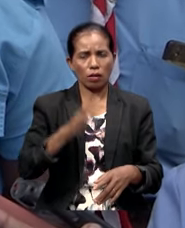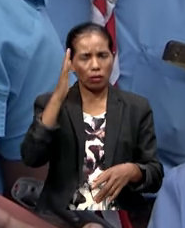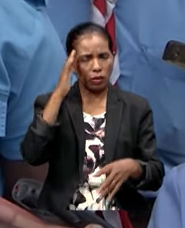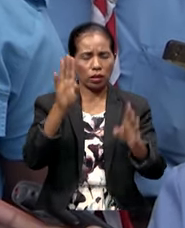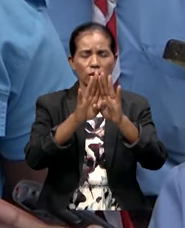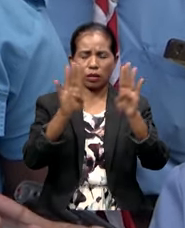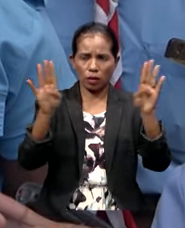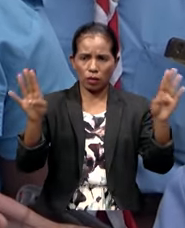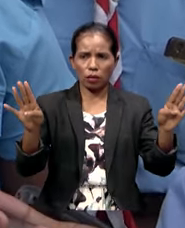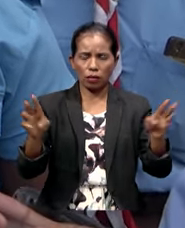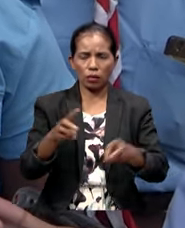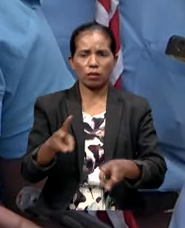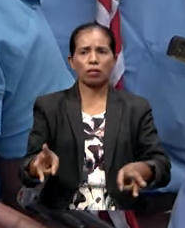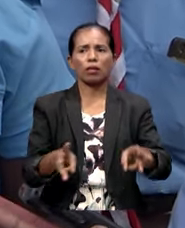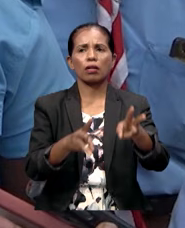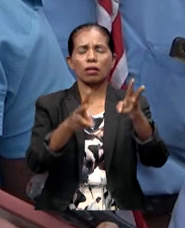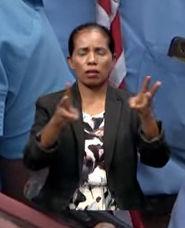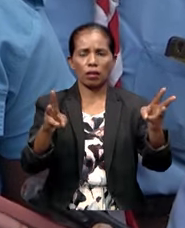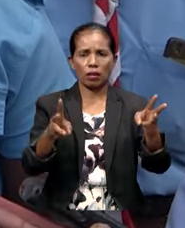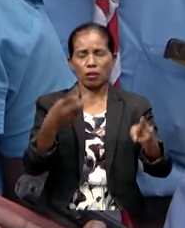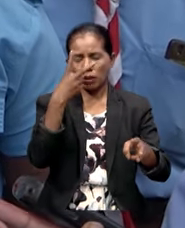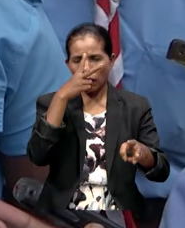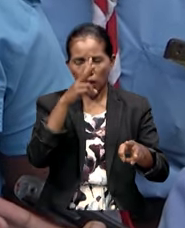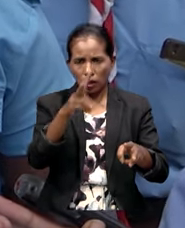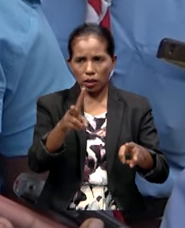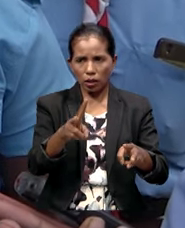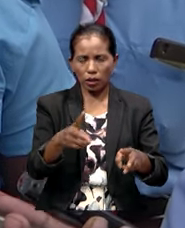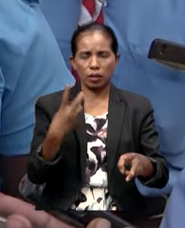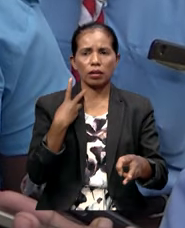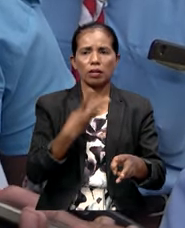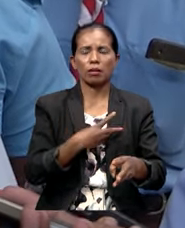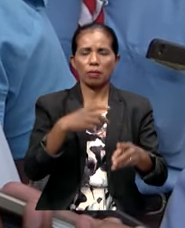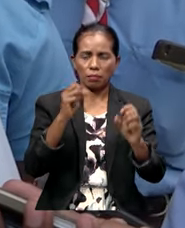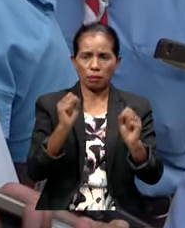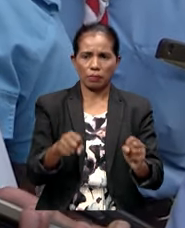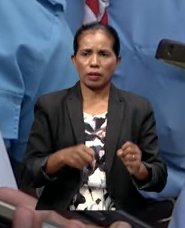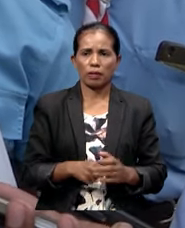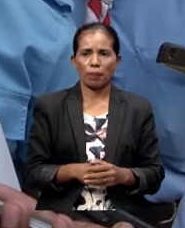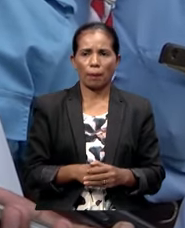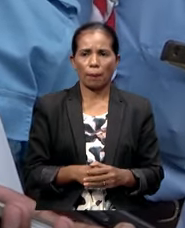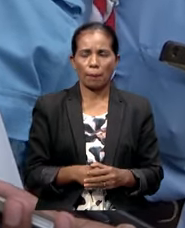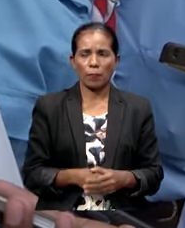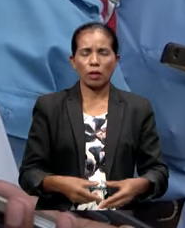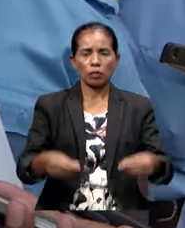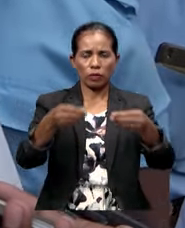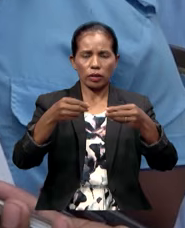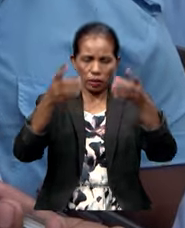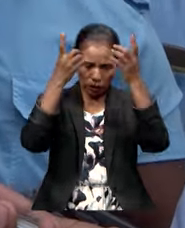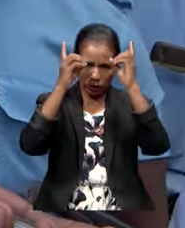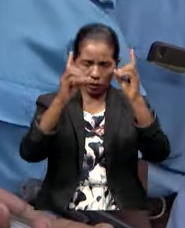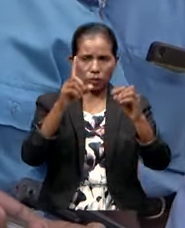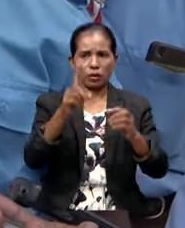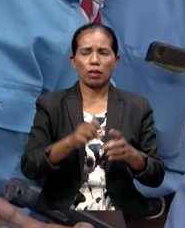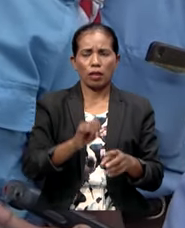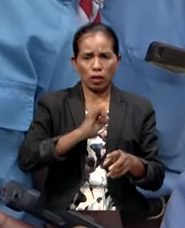buat dalang itu an lock li utang ode hare buat antes de ita a foto de exam ida nas ne do ne